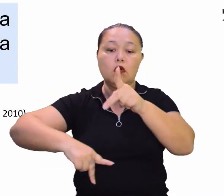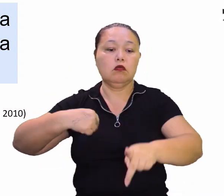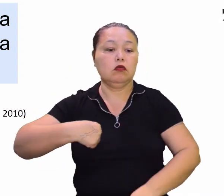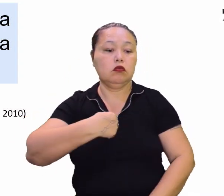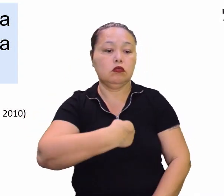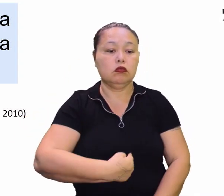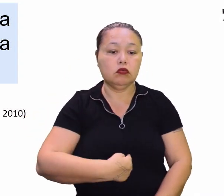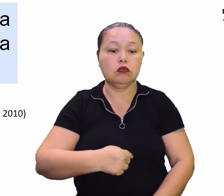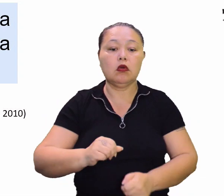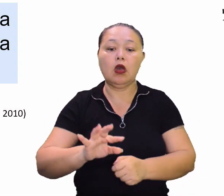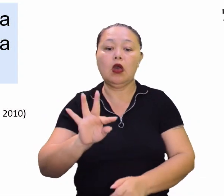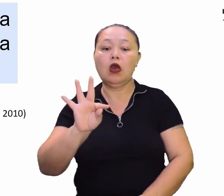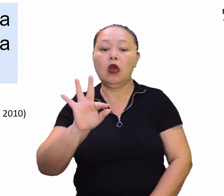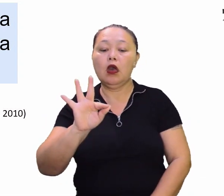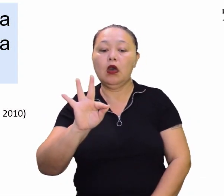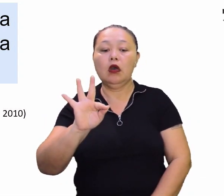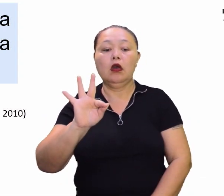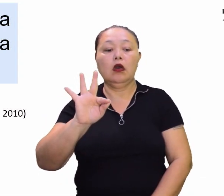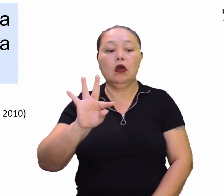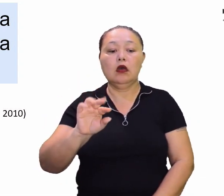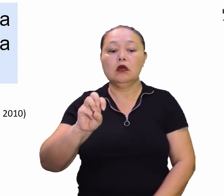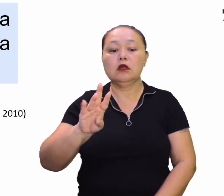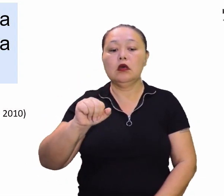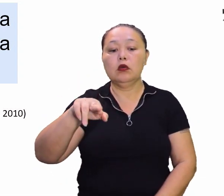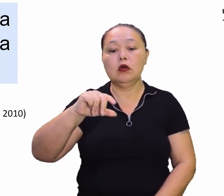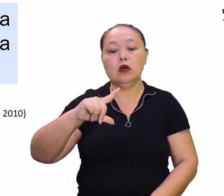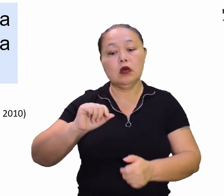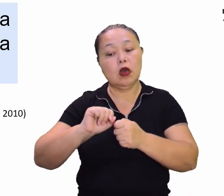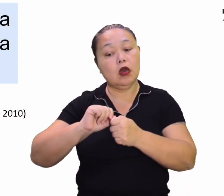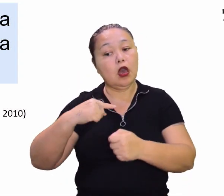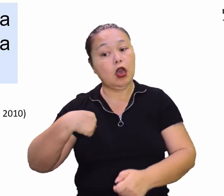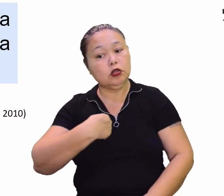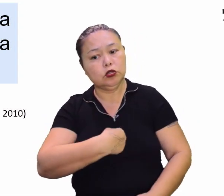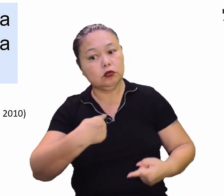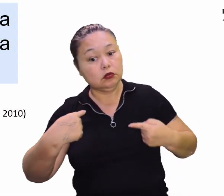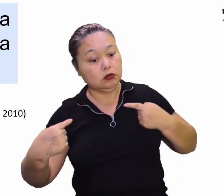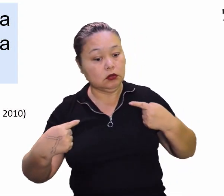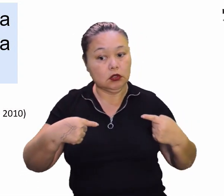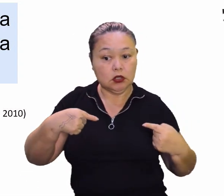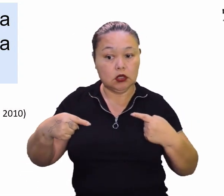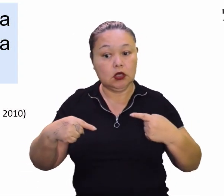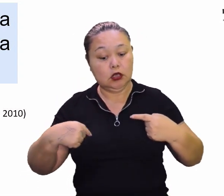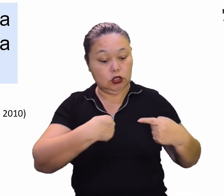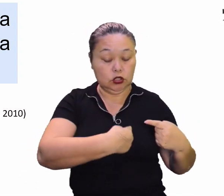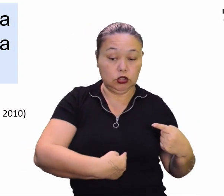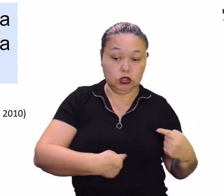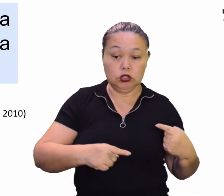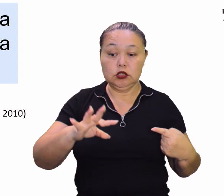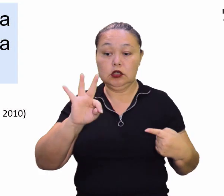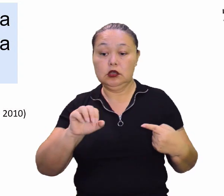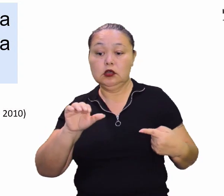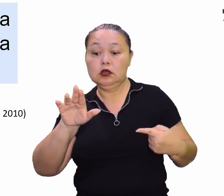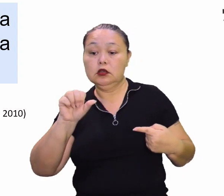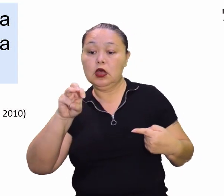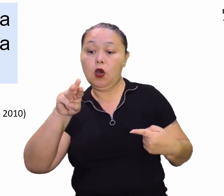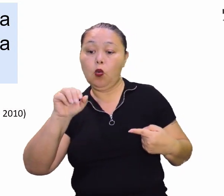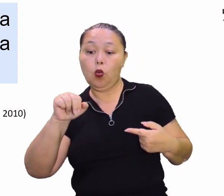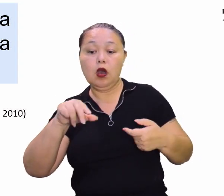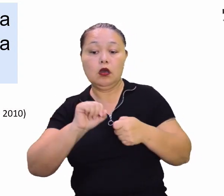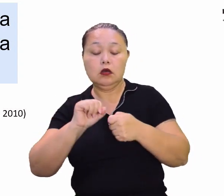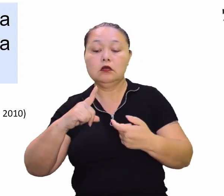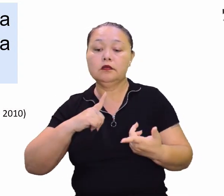como uma província rebelde. De vez em quando está acontecendo uma treta entre Taiwan e China, né? Exatamente.